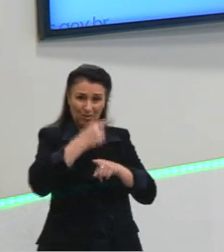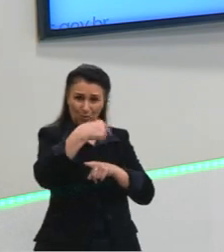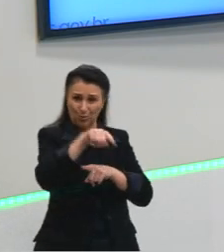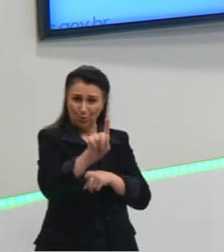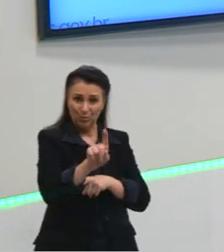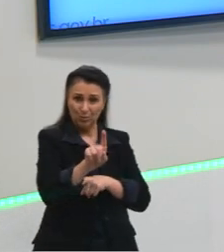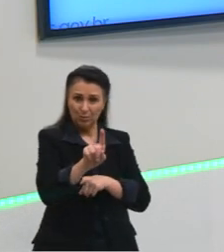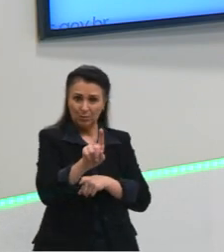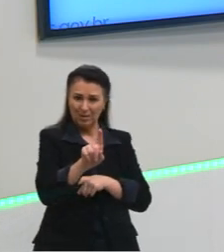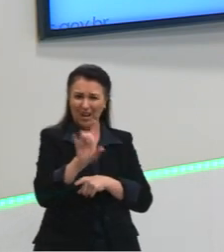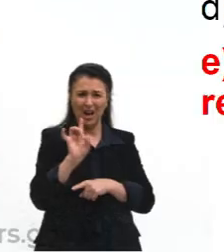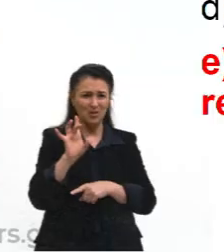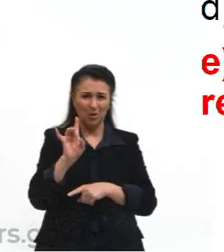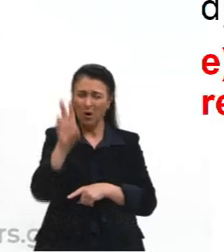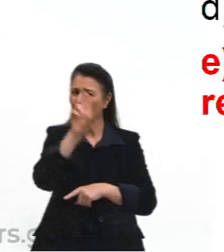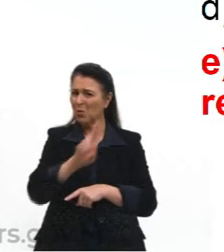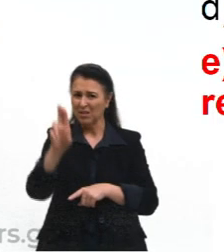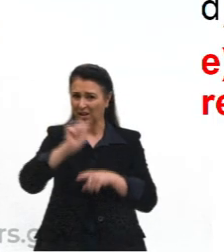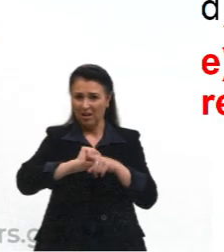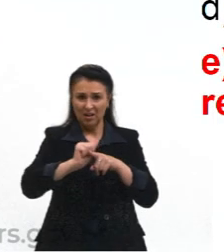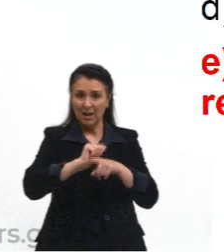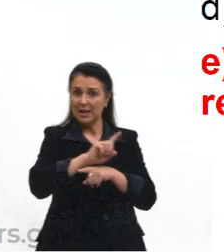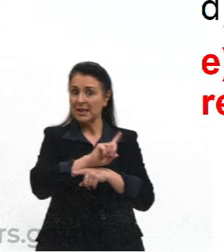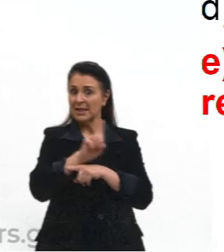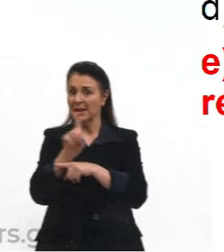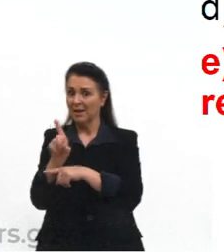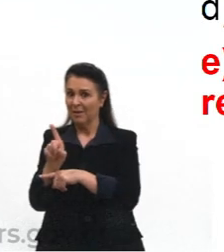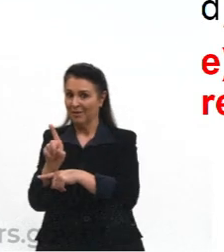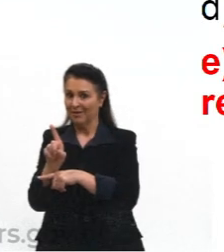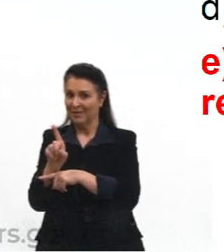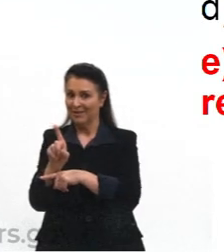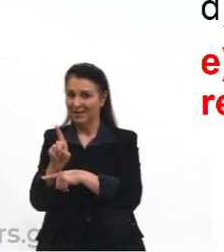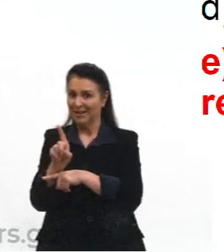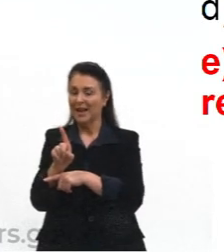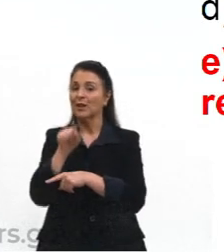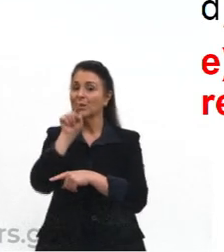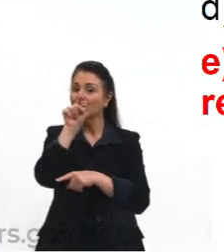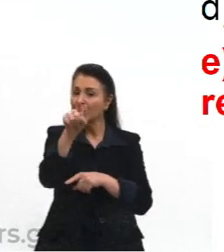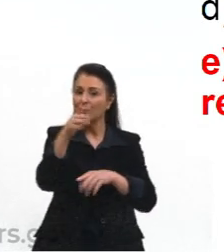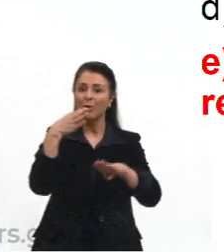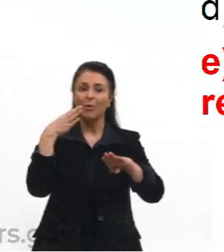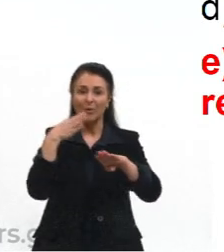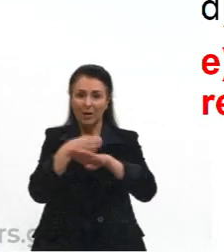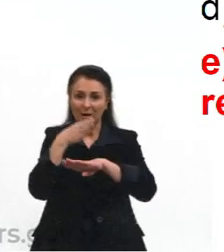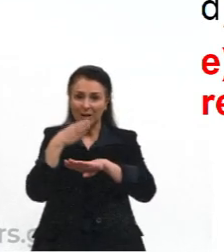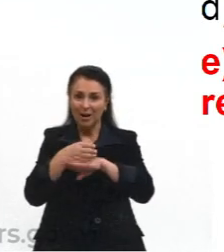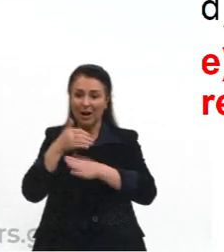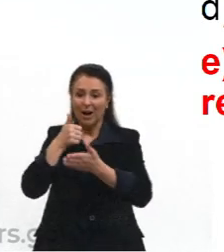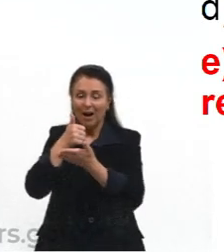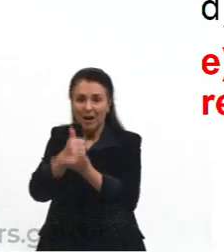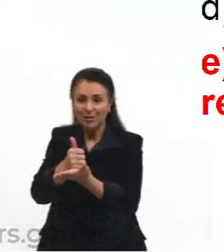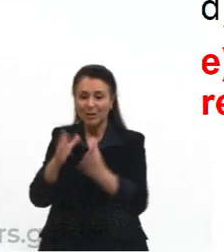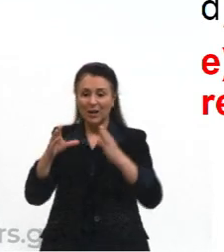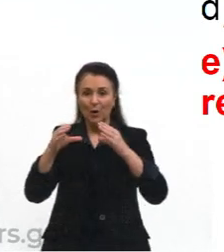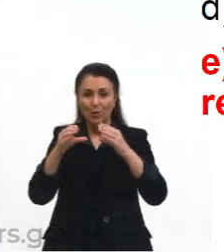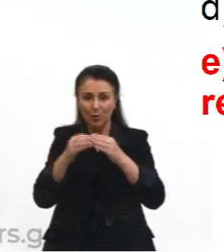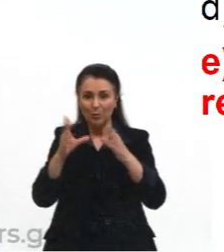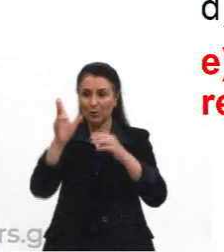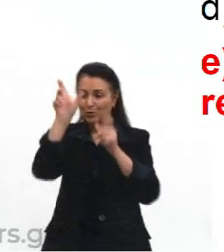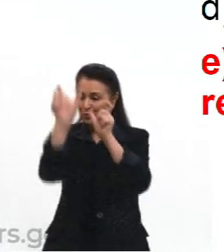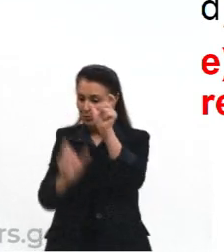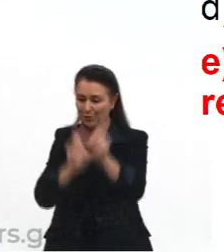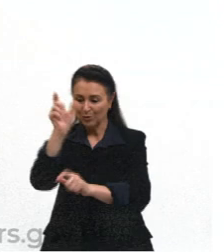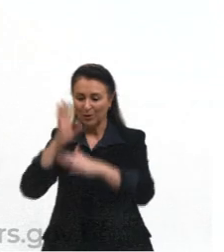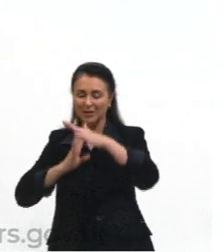colocar um tênis né literalmente comprar a causa dos refugiados então a gente chega na nossa